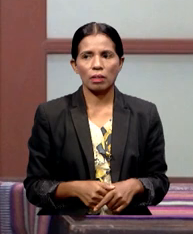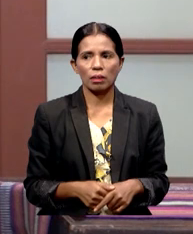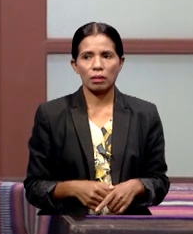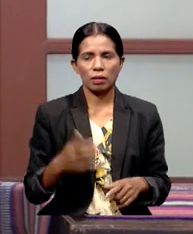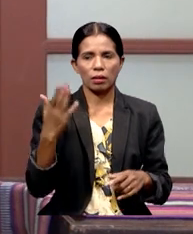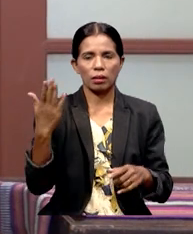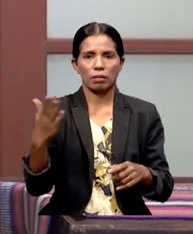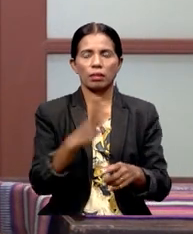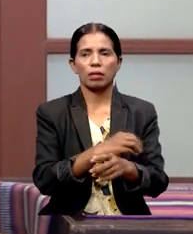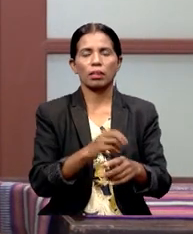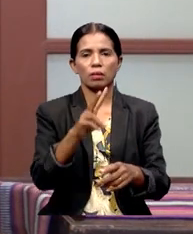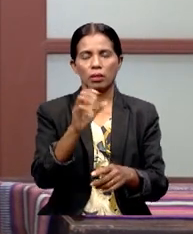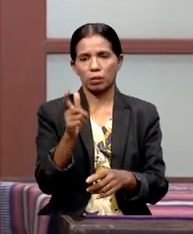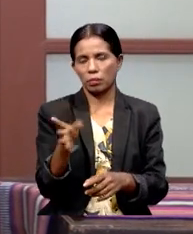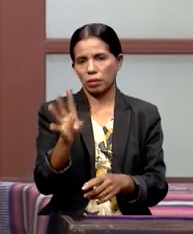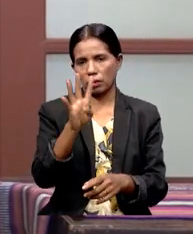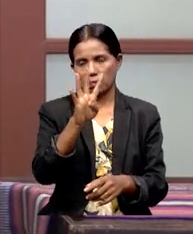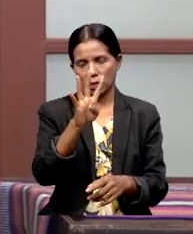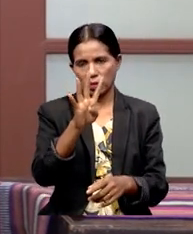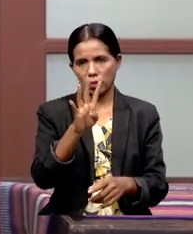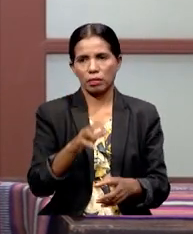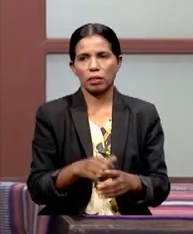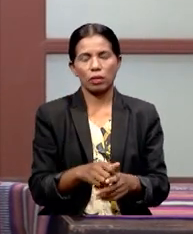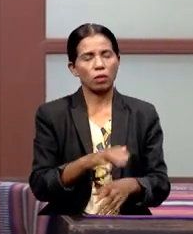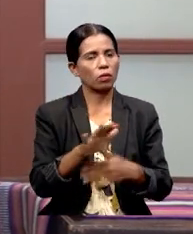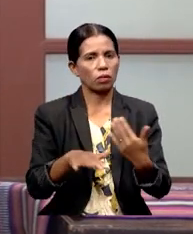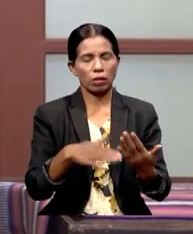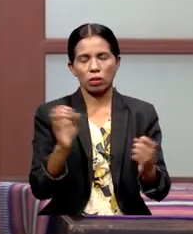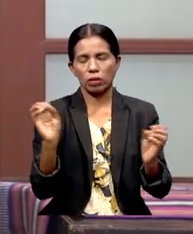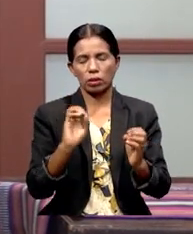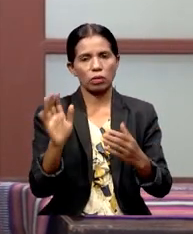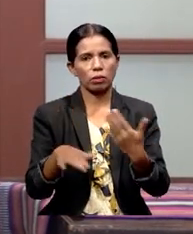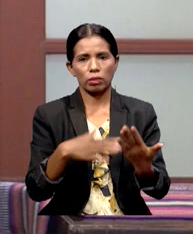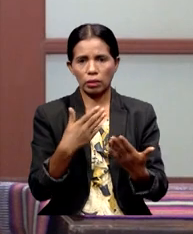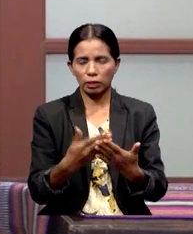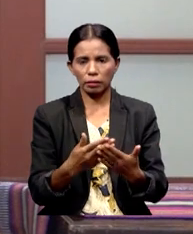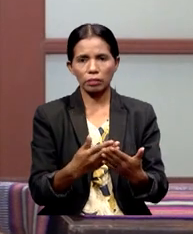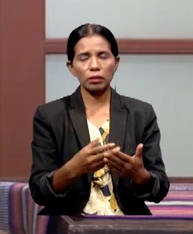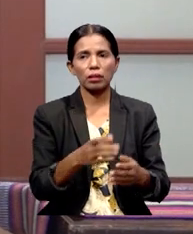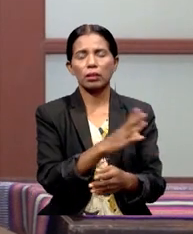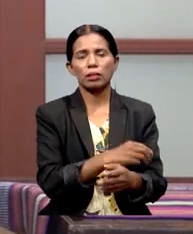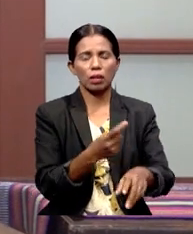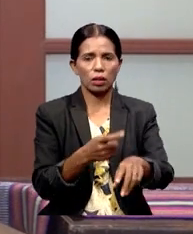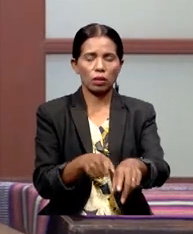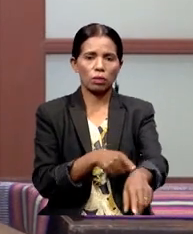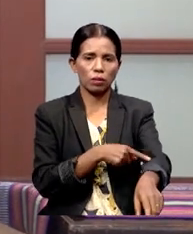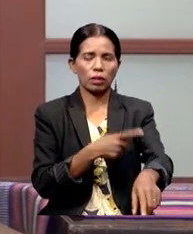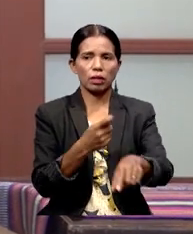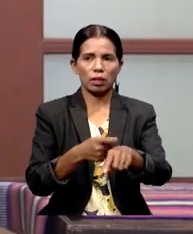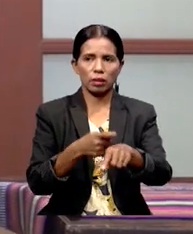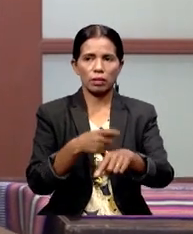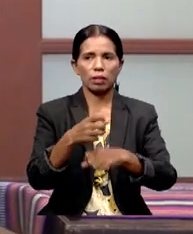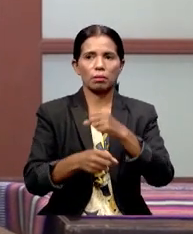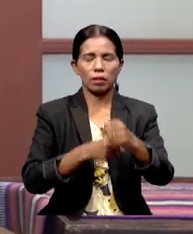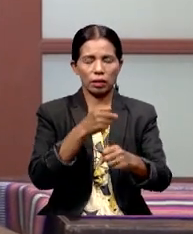finais de 2024 parte balu lauso todo por proceso de desmantelamento nem por si lori tempo bele tina